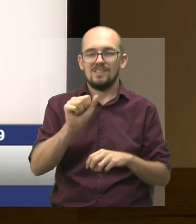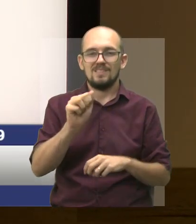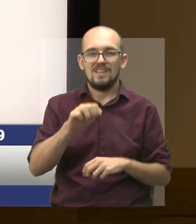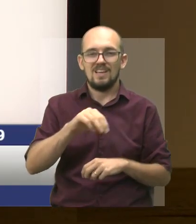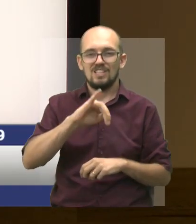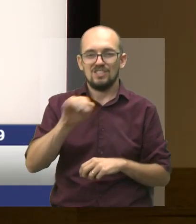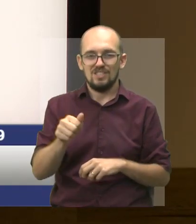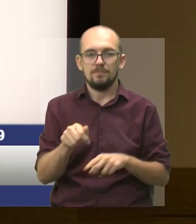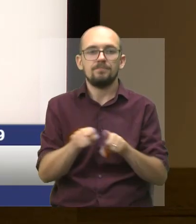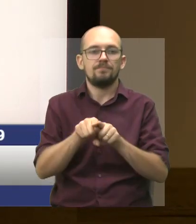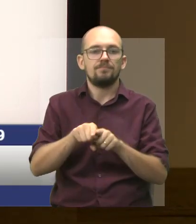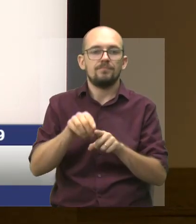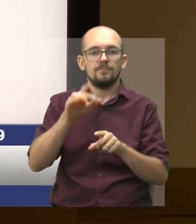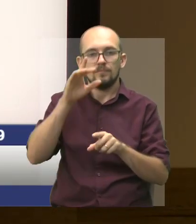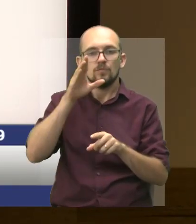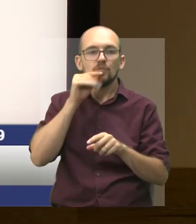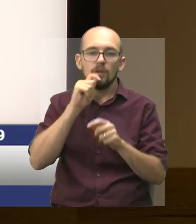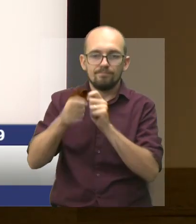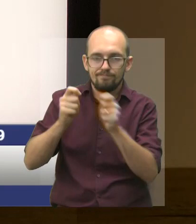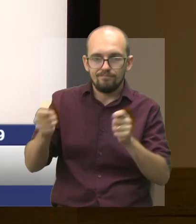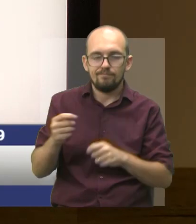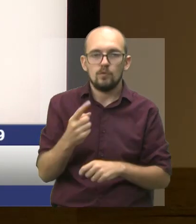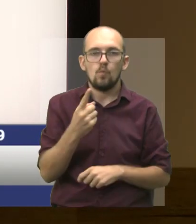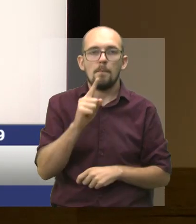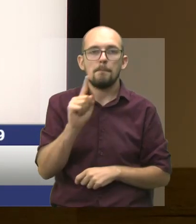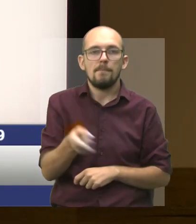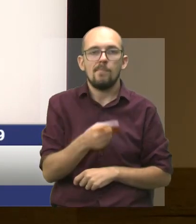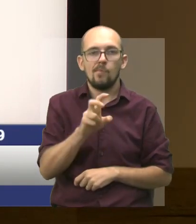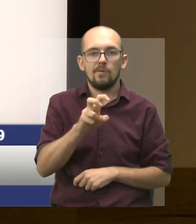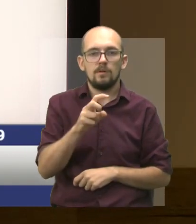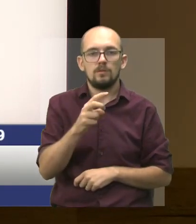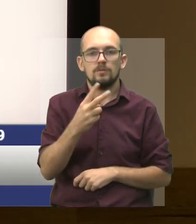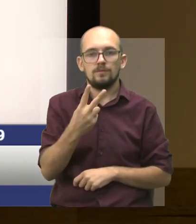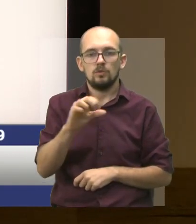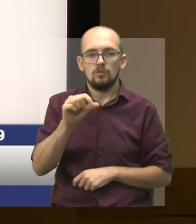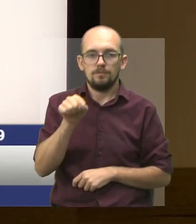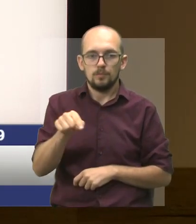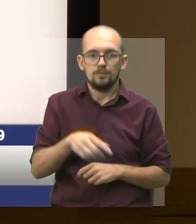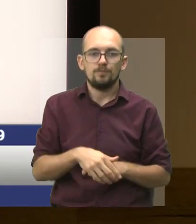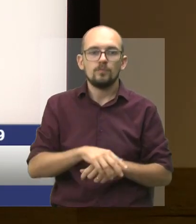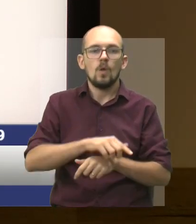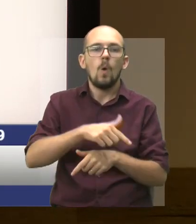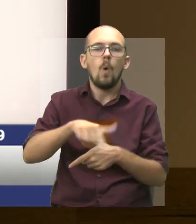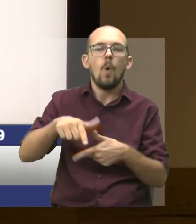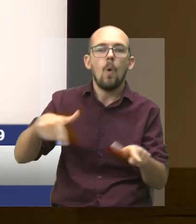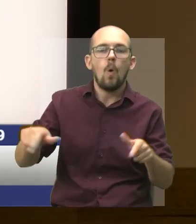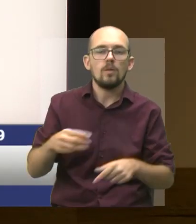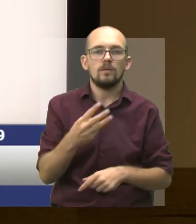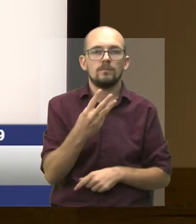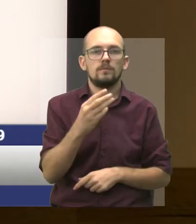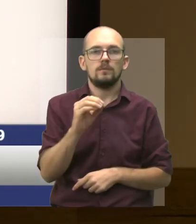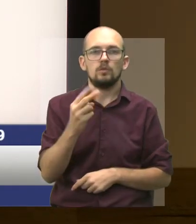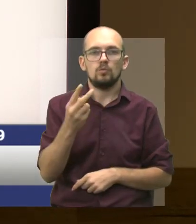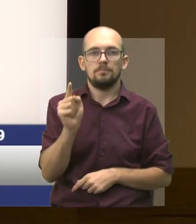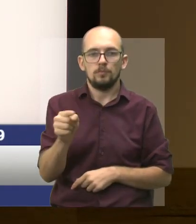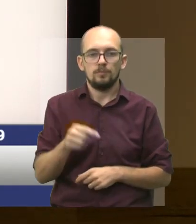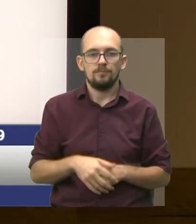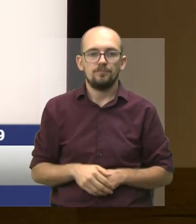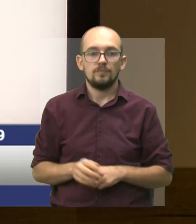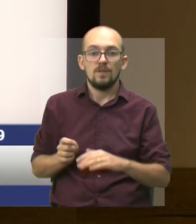R$ 1.529.000, outras despesas correntes, 302 mil, e investimentos, 17